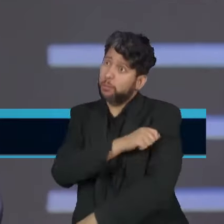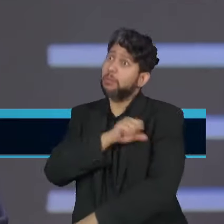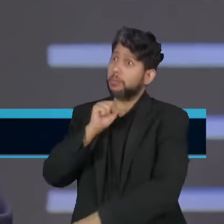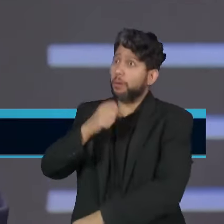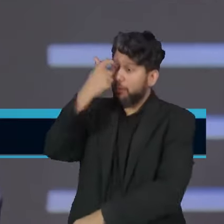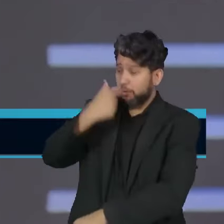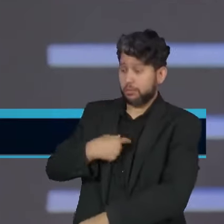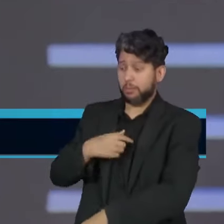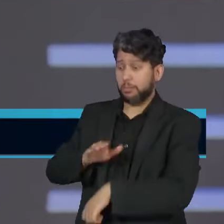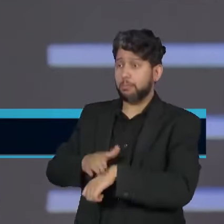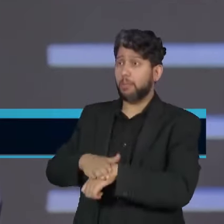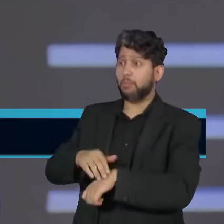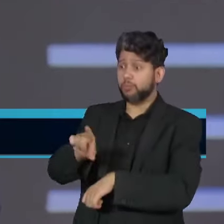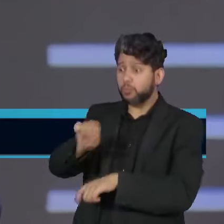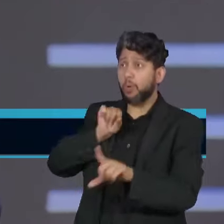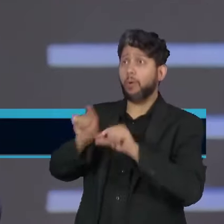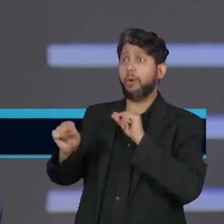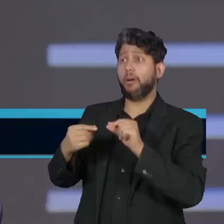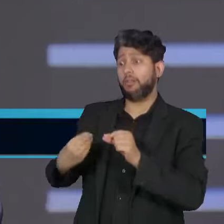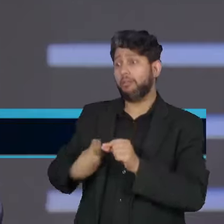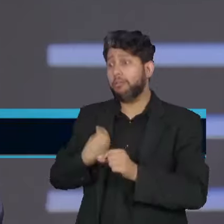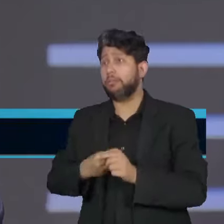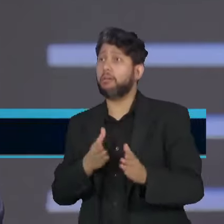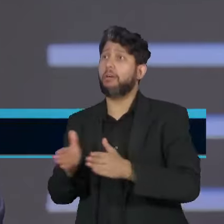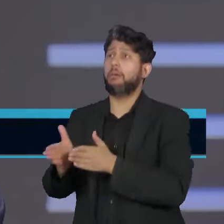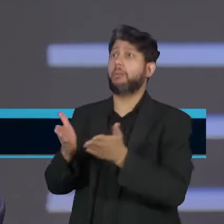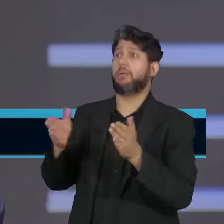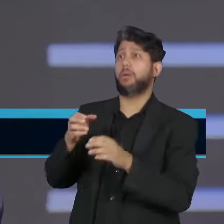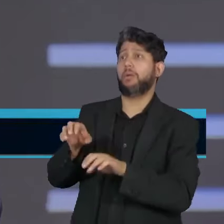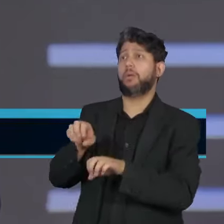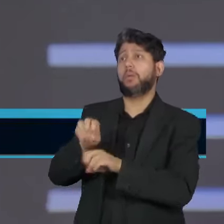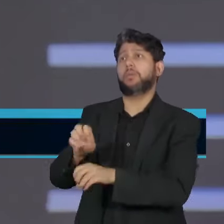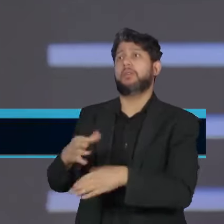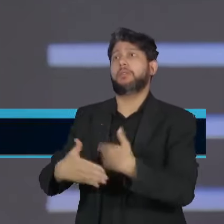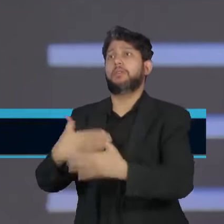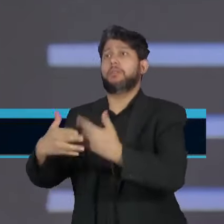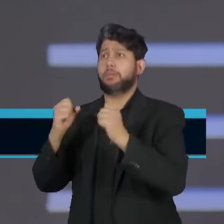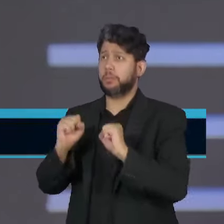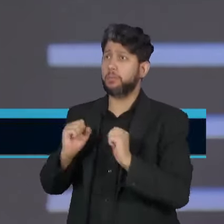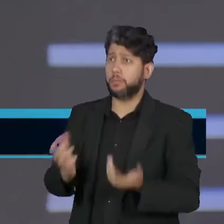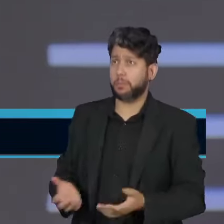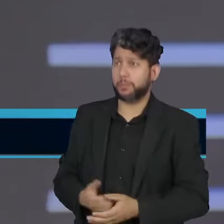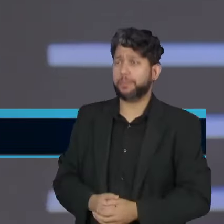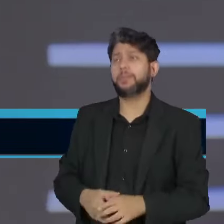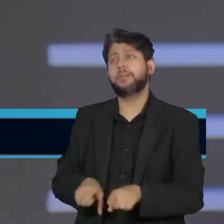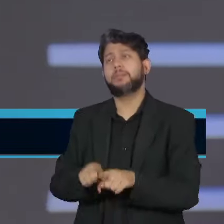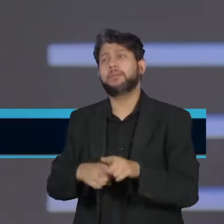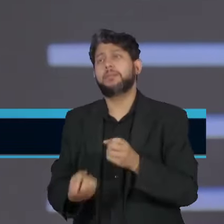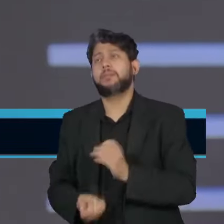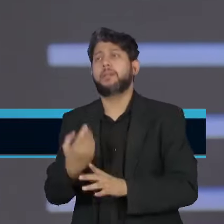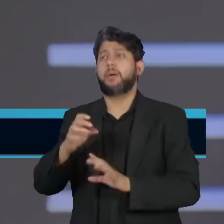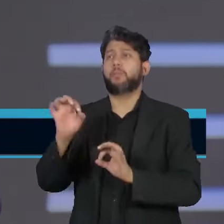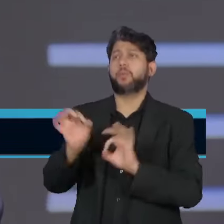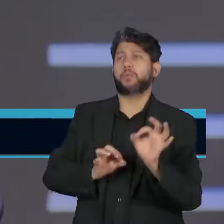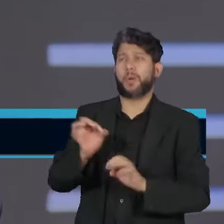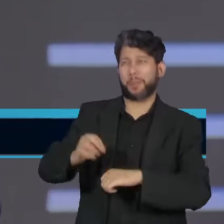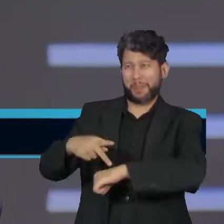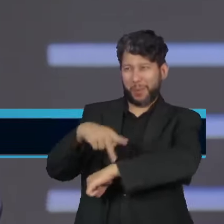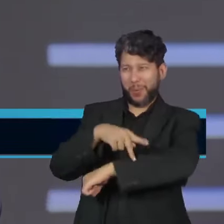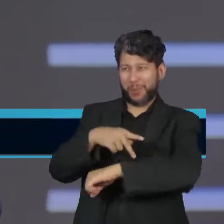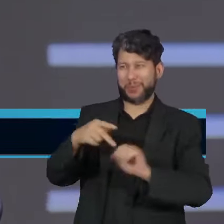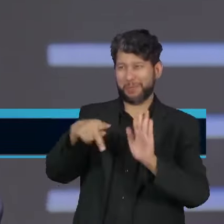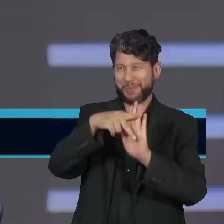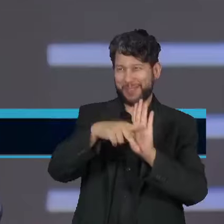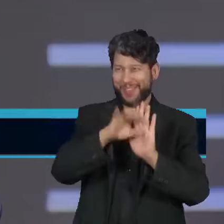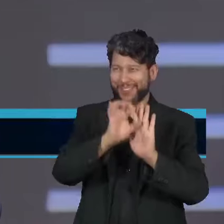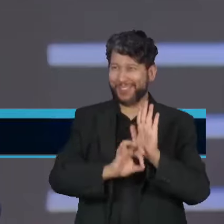né, naquilo que vão desenvolver na escola. E a gente ter projetos pedagógicos que dialoguem um